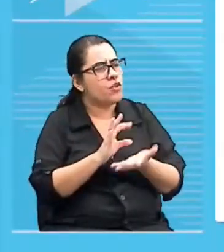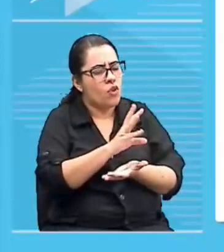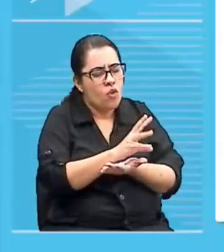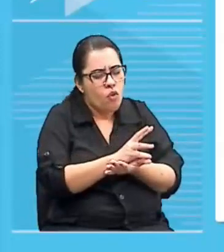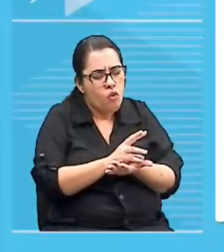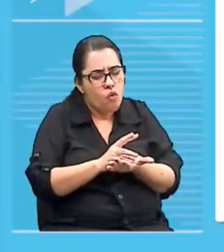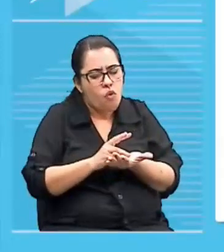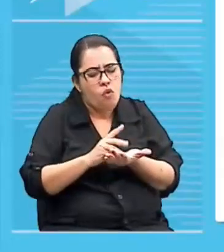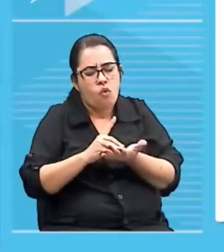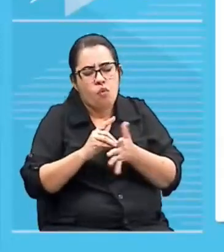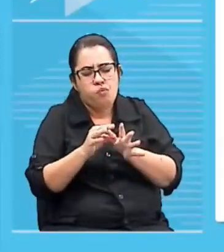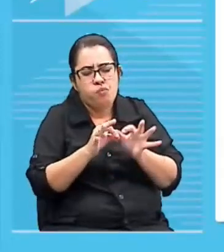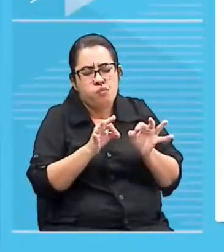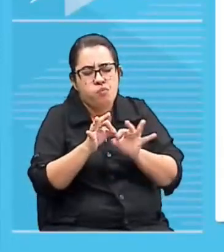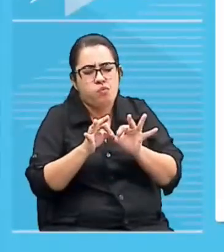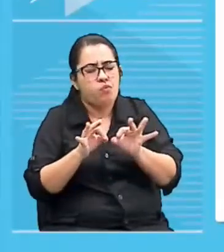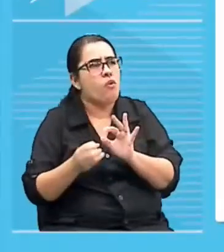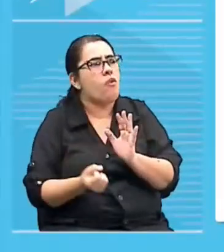impressão.